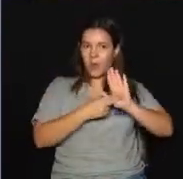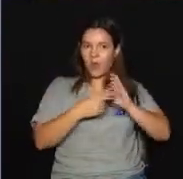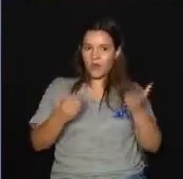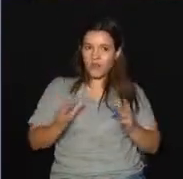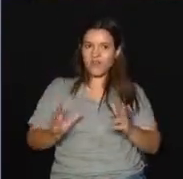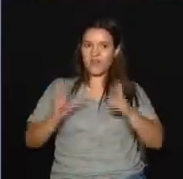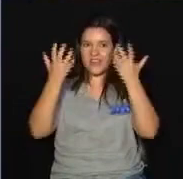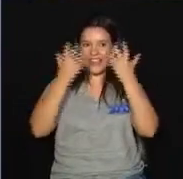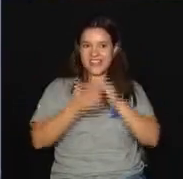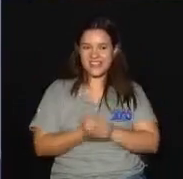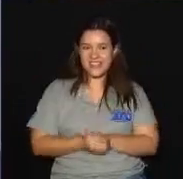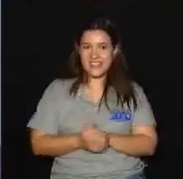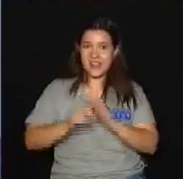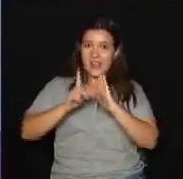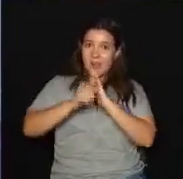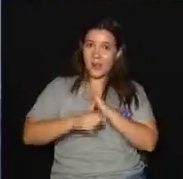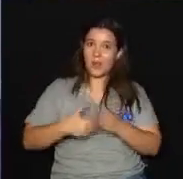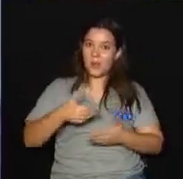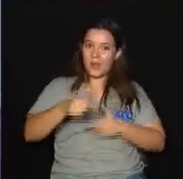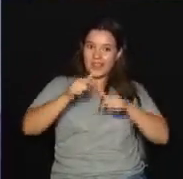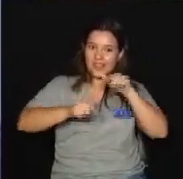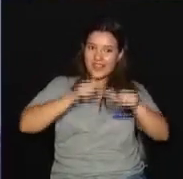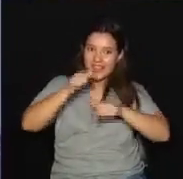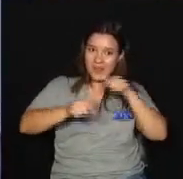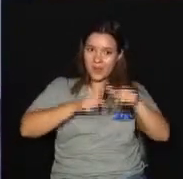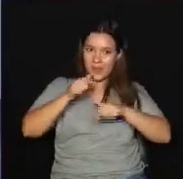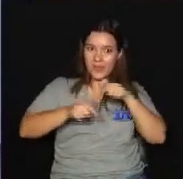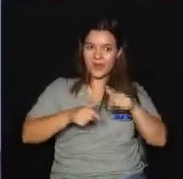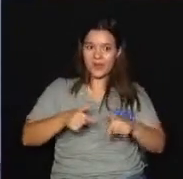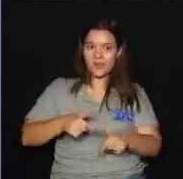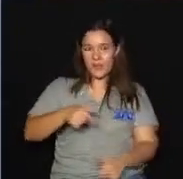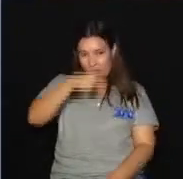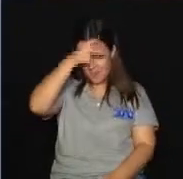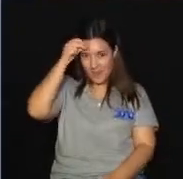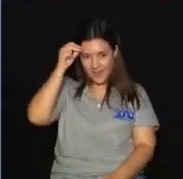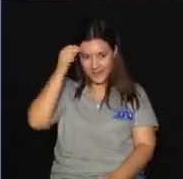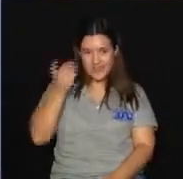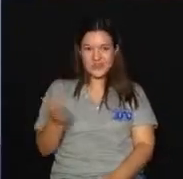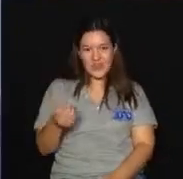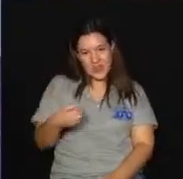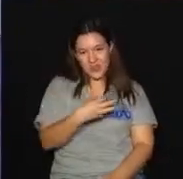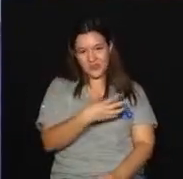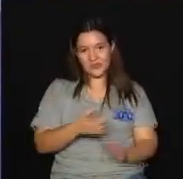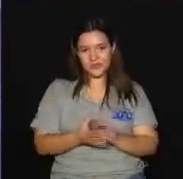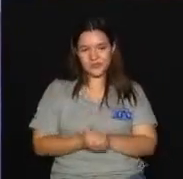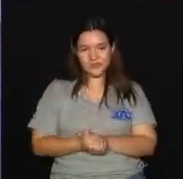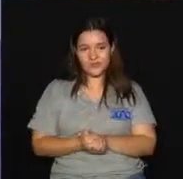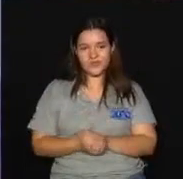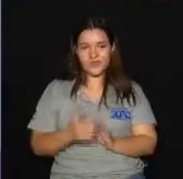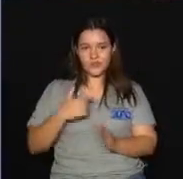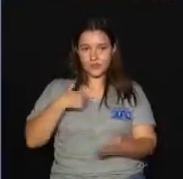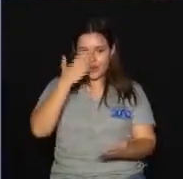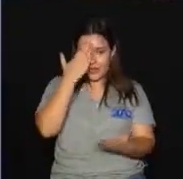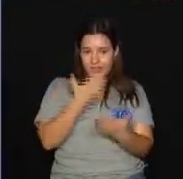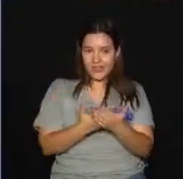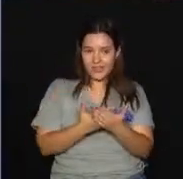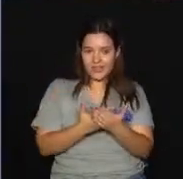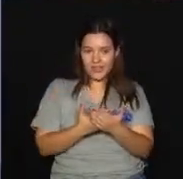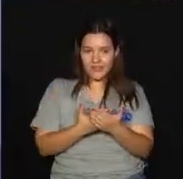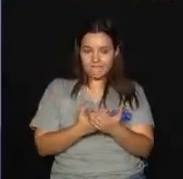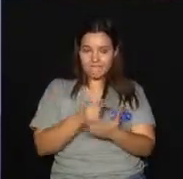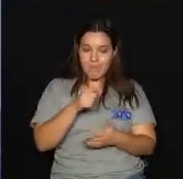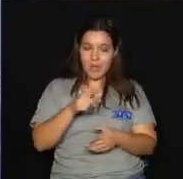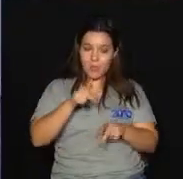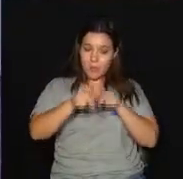mas depois tem muitas coisas a serem analisadas pelo próximo prefeito. Eu acredito que ouvir a voz das urnas